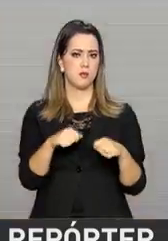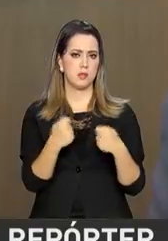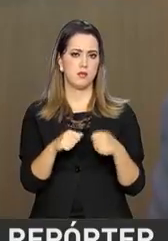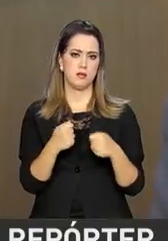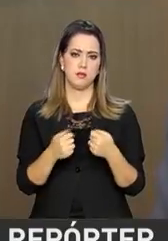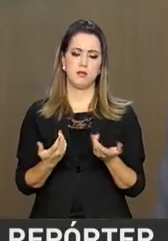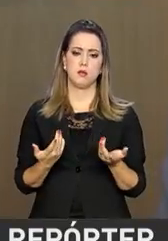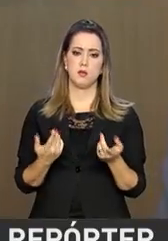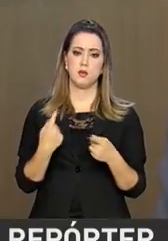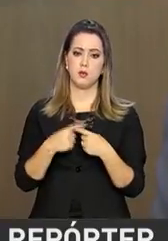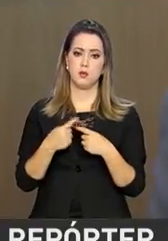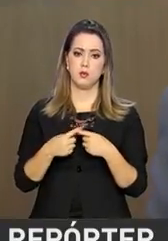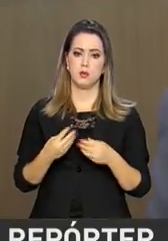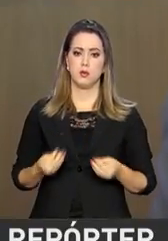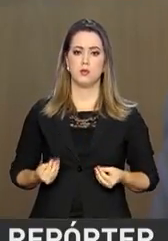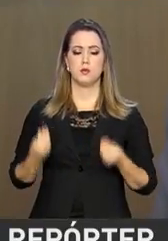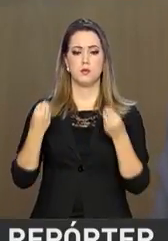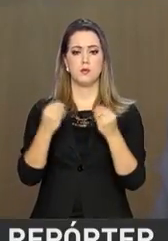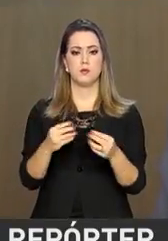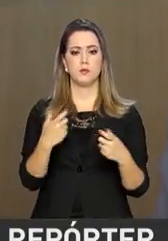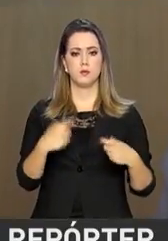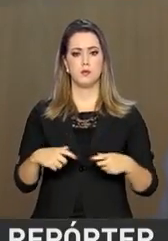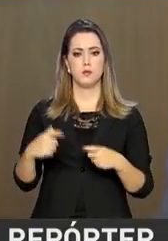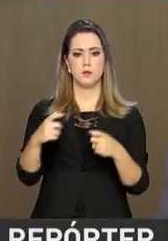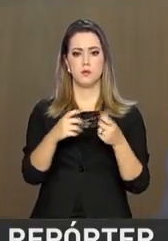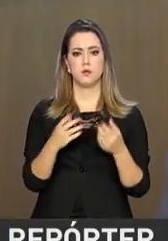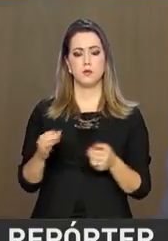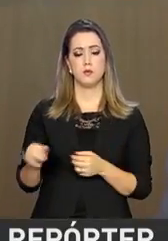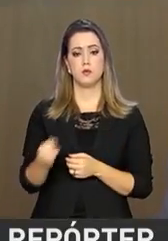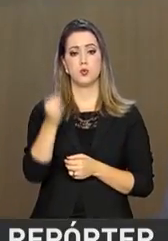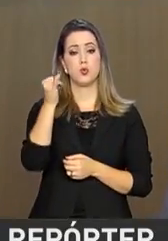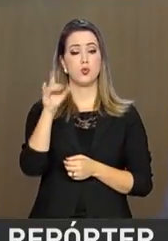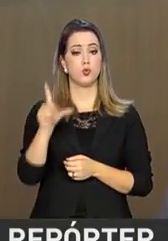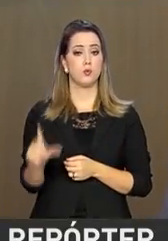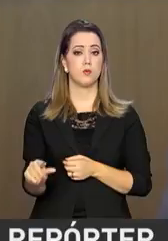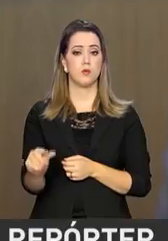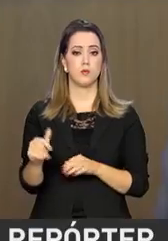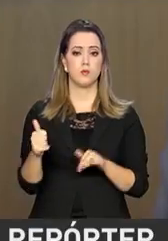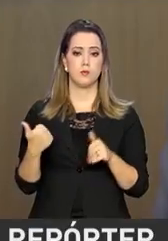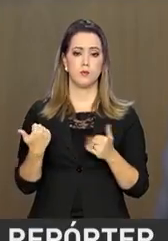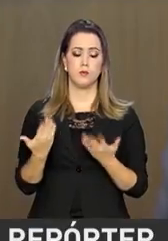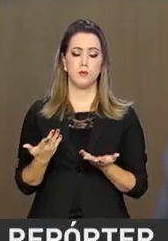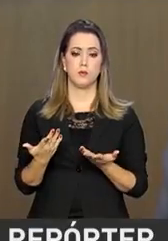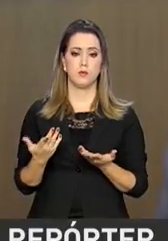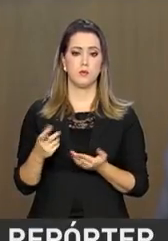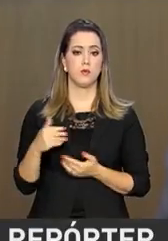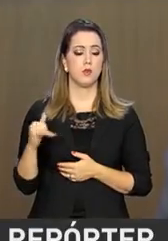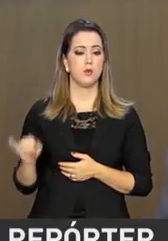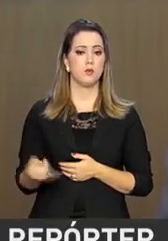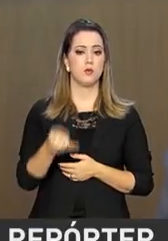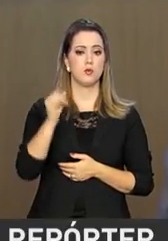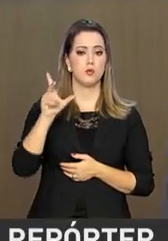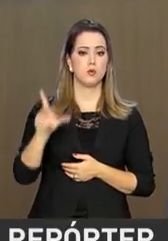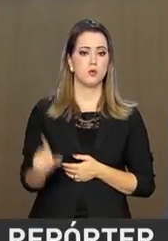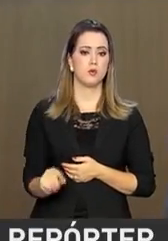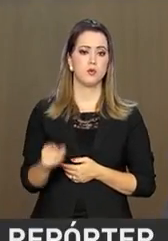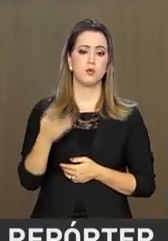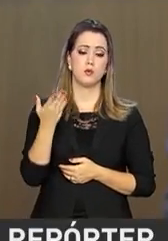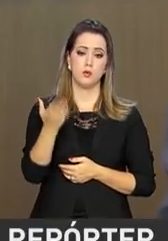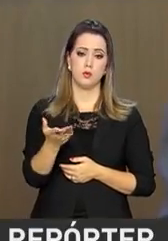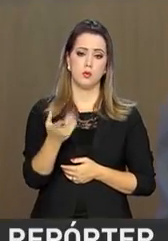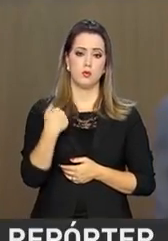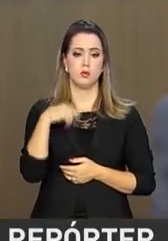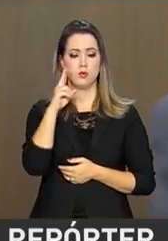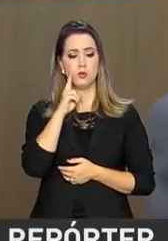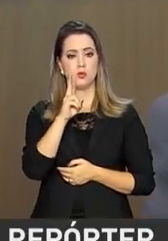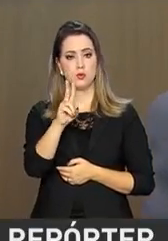que isso garante um ambiente de taxa de juros mais baixa e com a taxa de juros mais baixa aí sim vem que